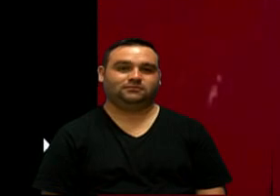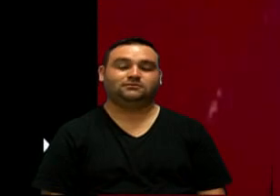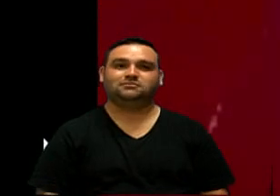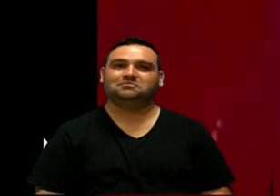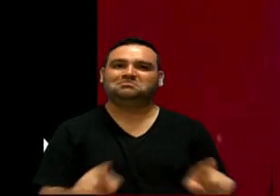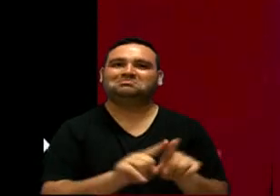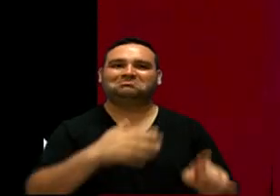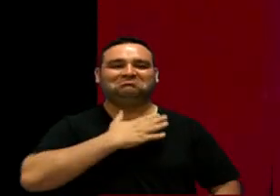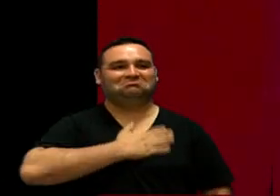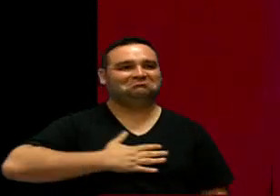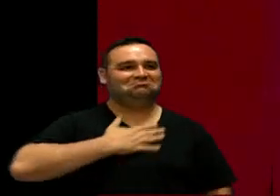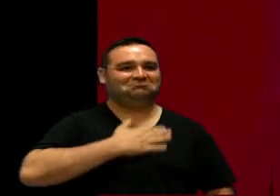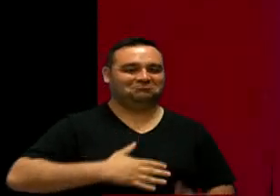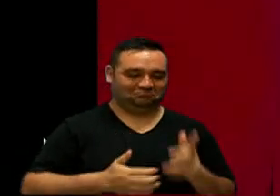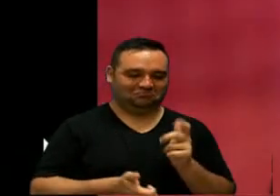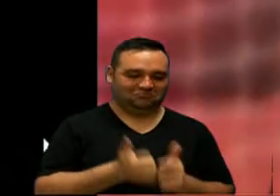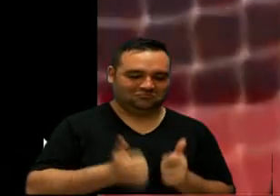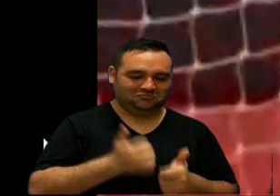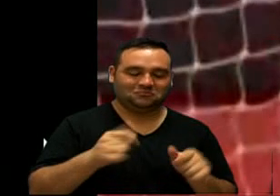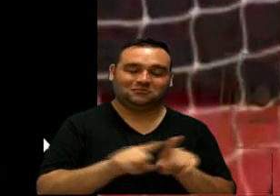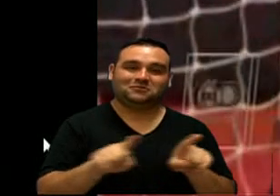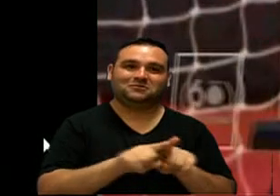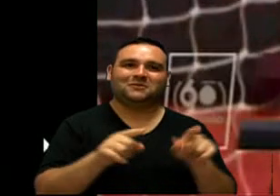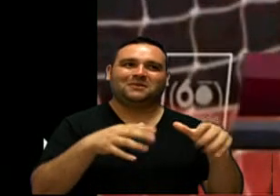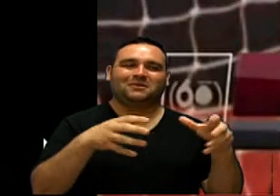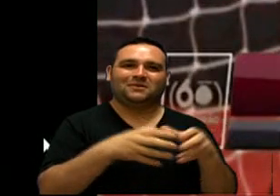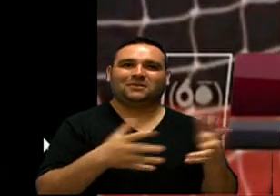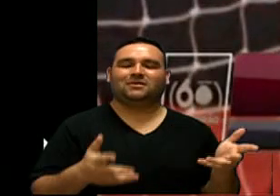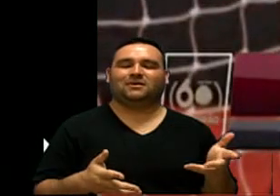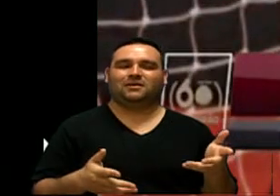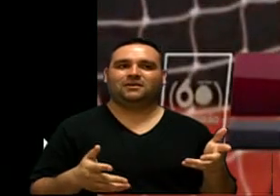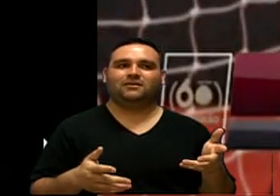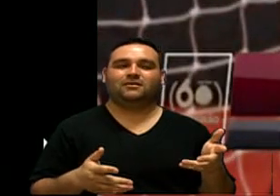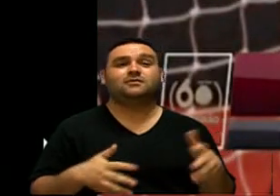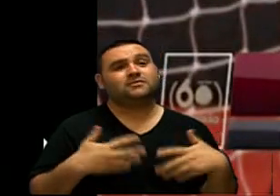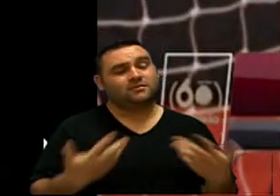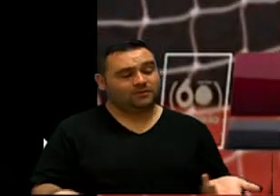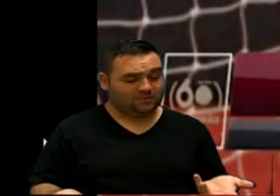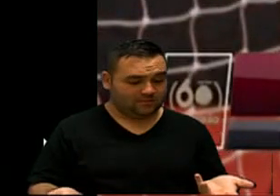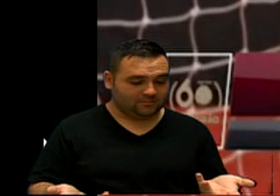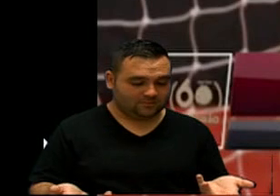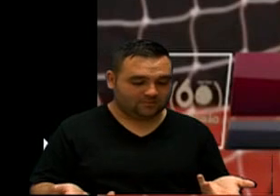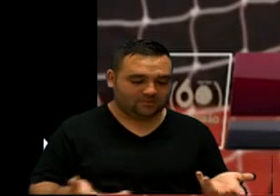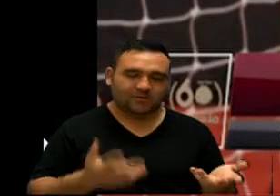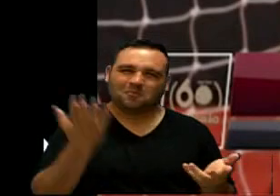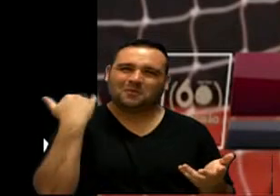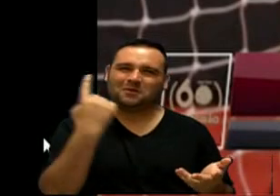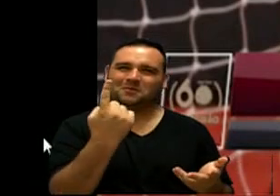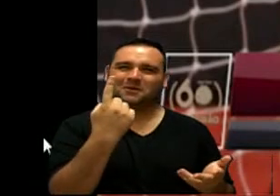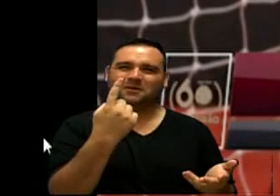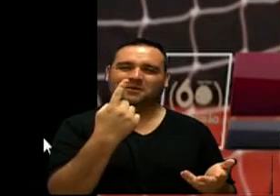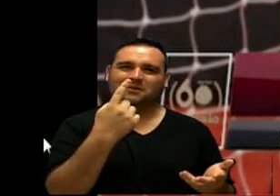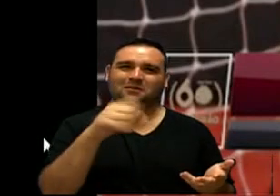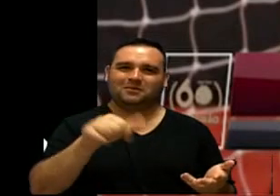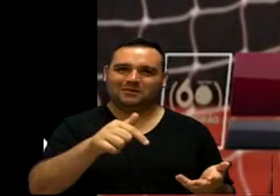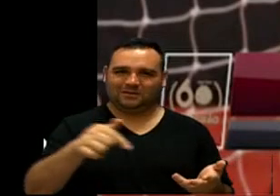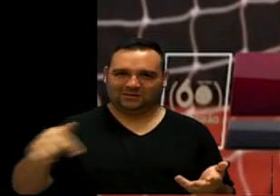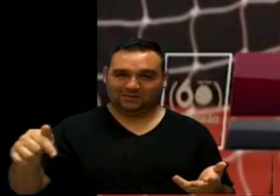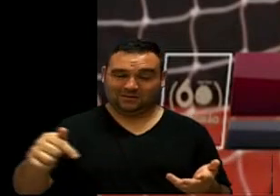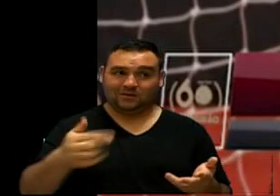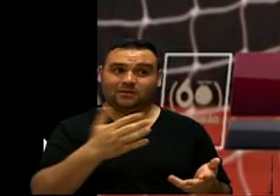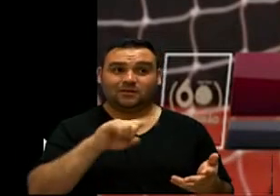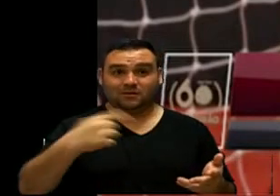Tive muito prazer, né, de jogar na equipe da Deva do Céu, né? Então foi o ano de 77 e logo em